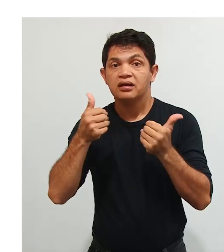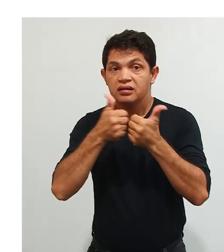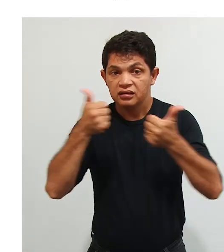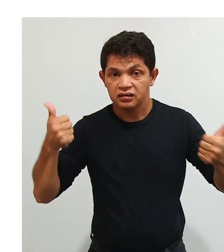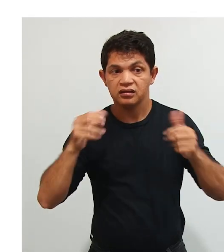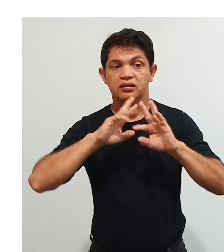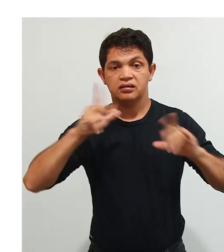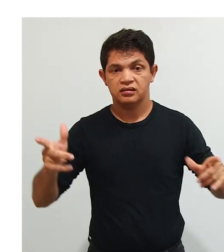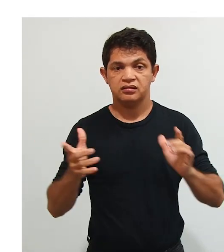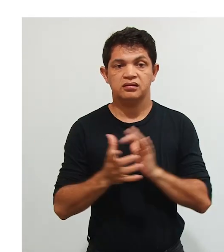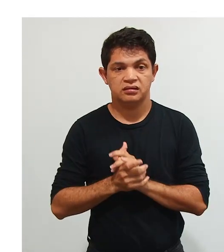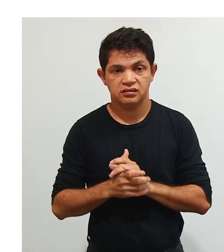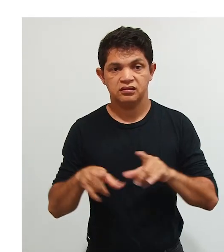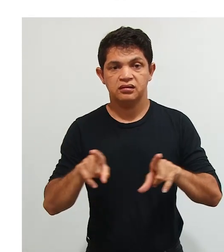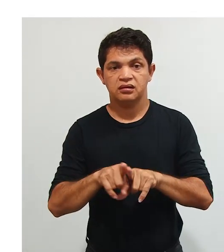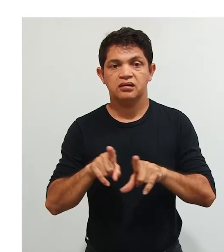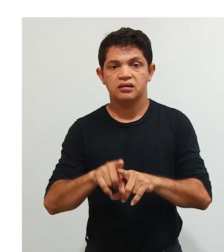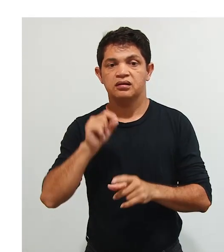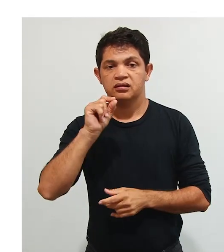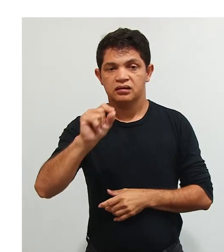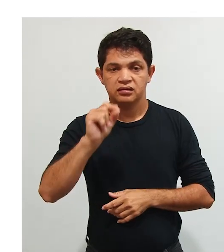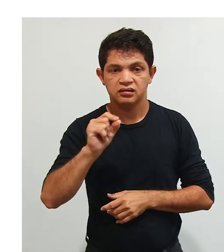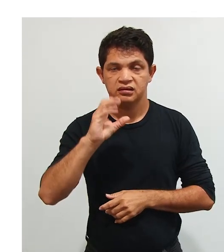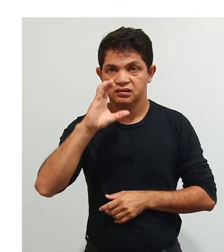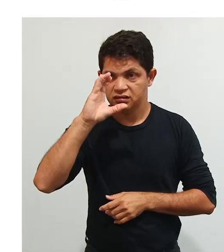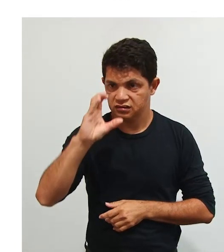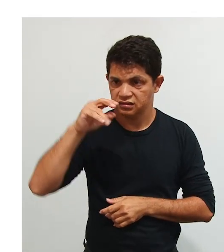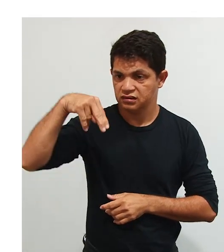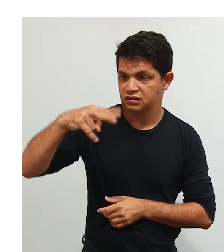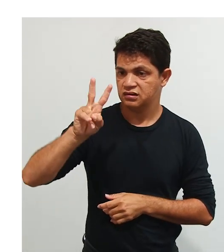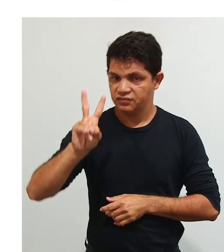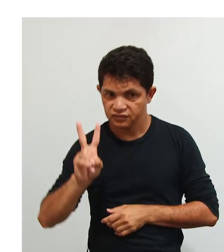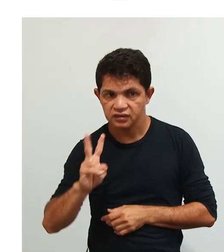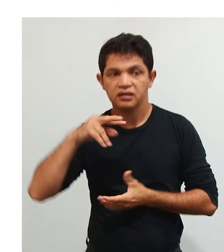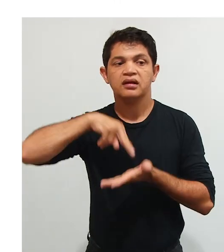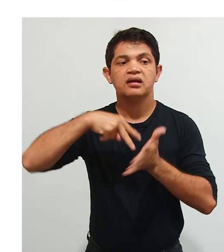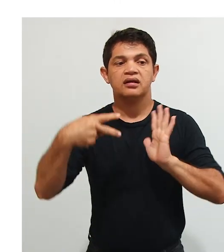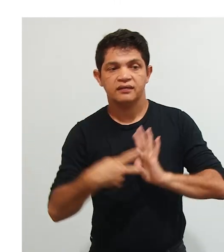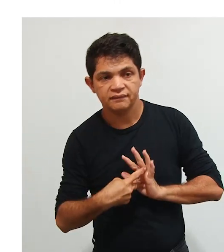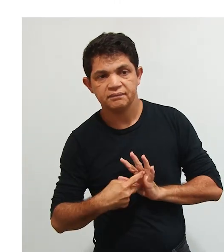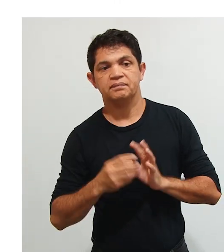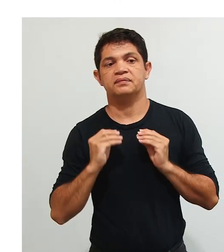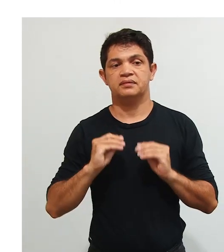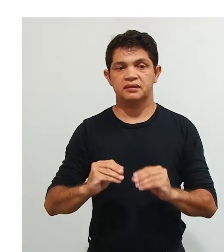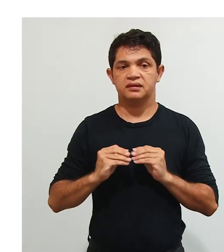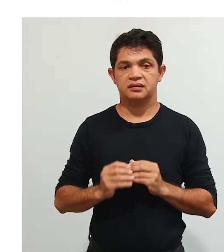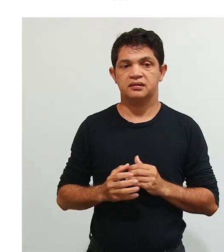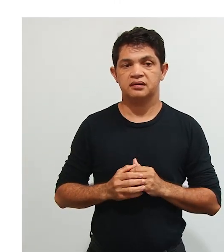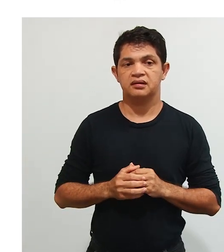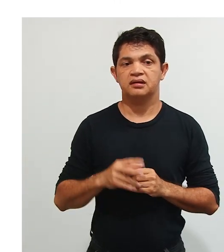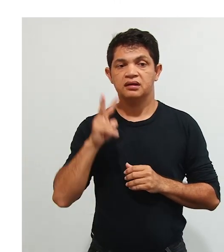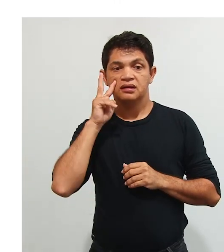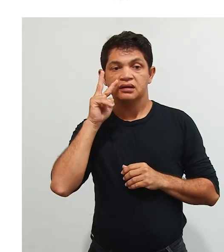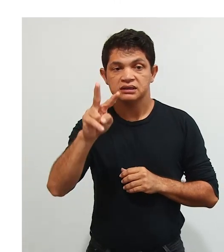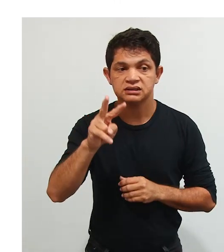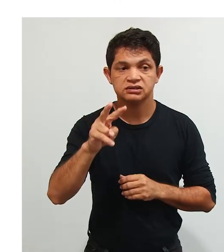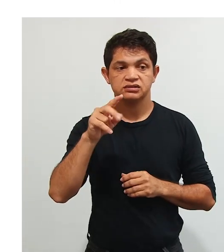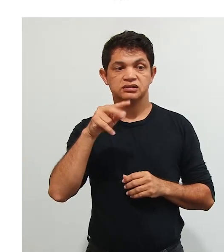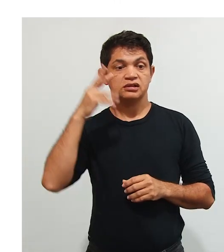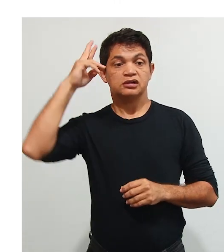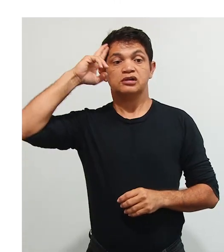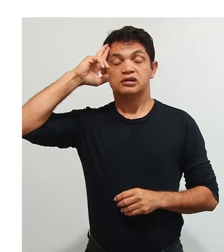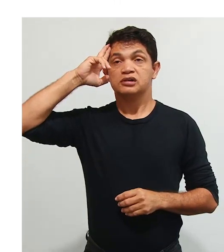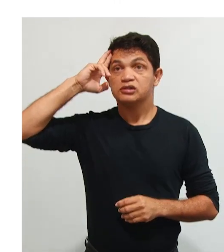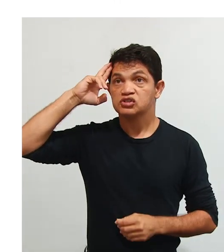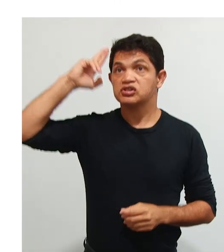espaço organizacional aqui de uma empresa, por exemplo, né? A observação, o